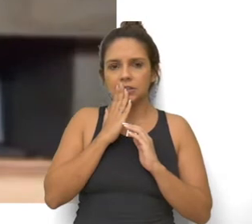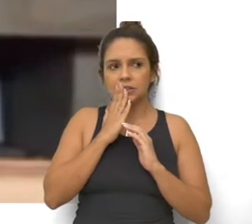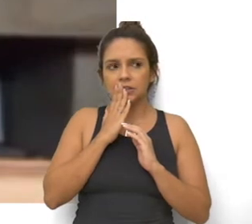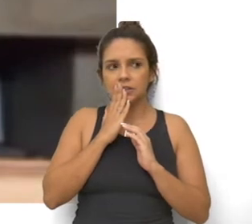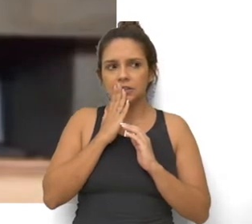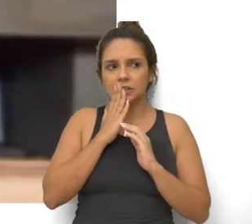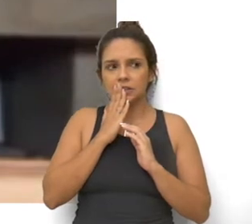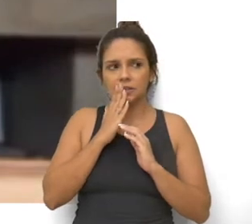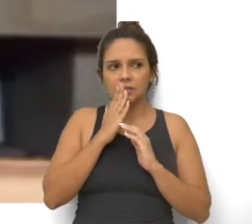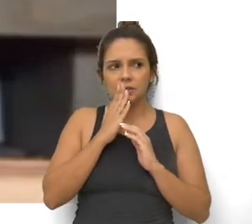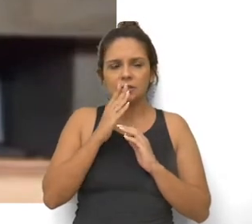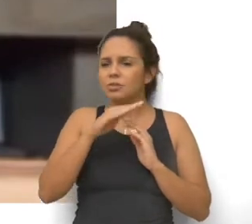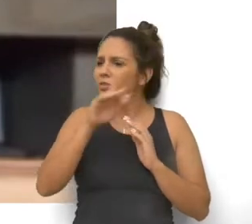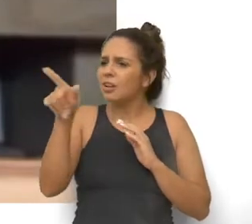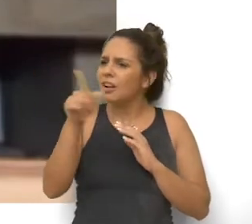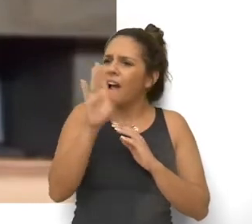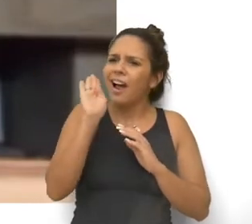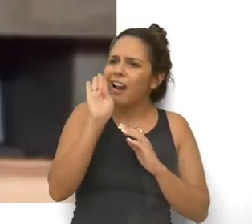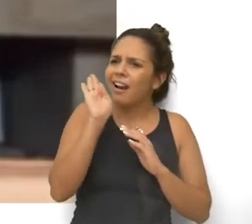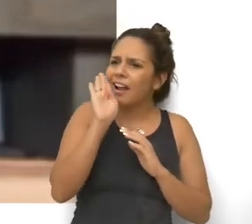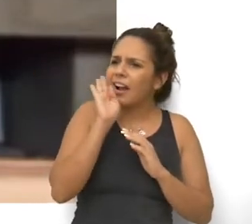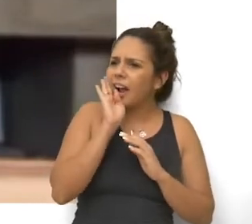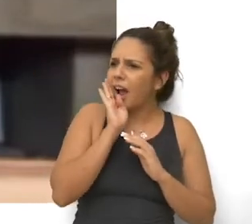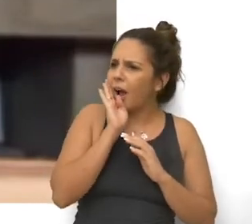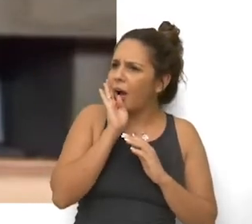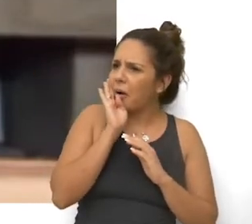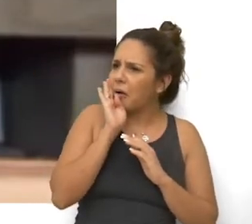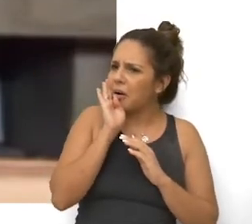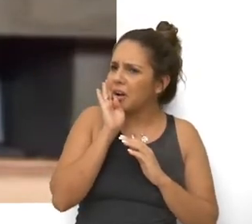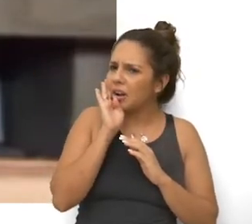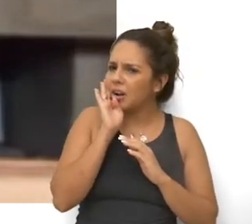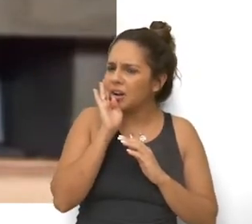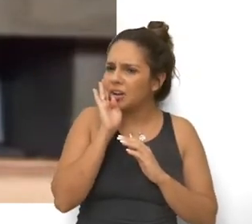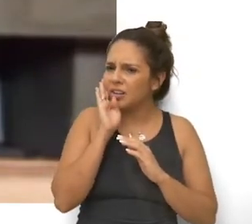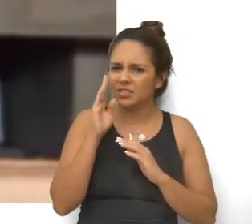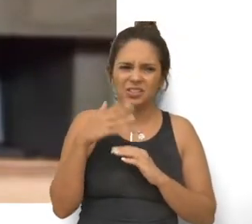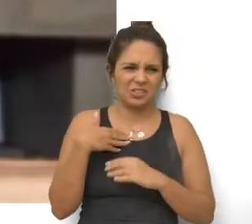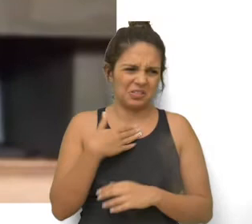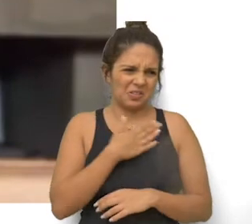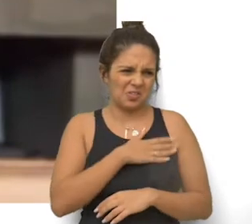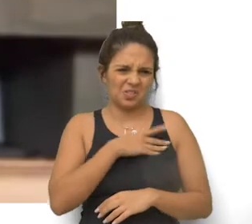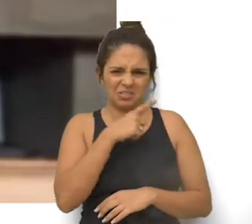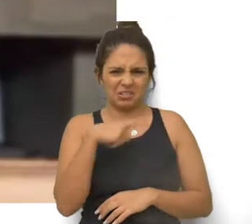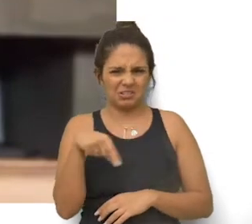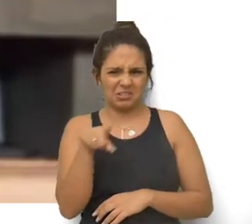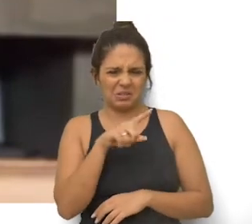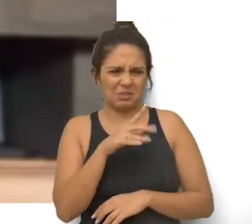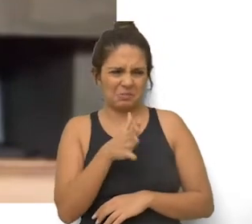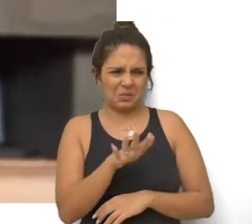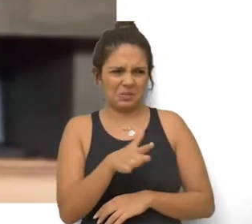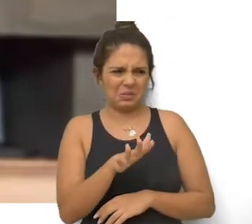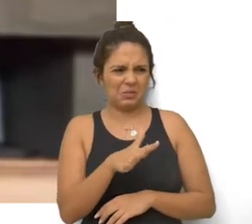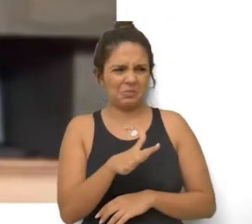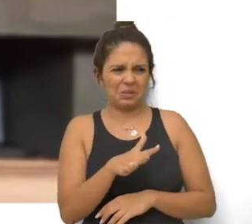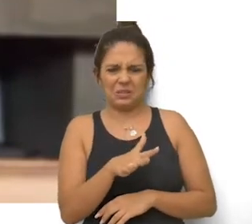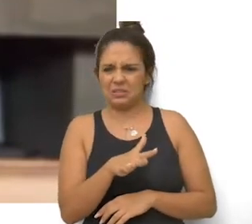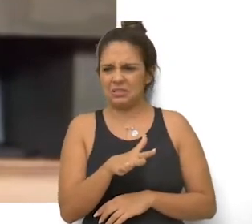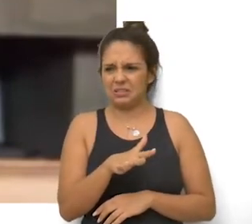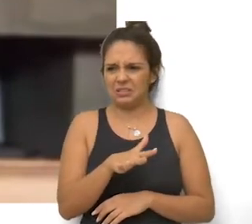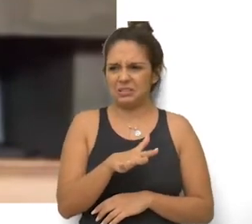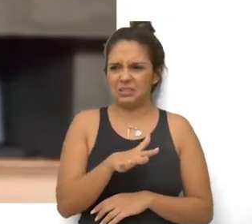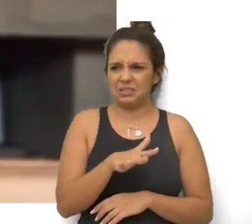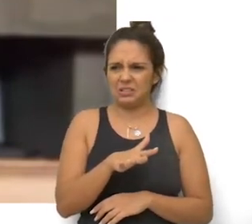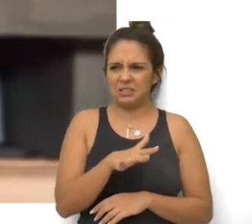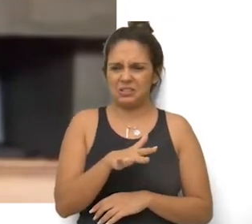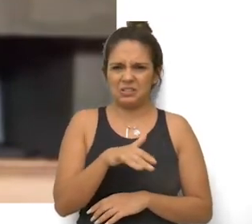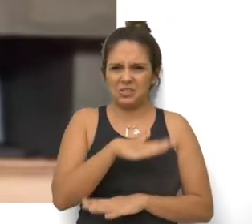São todos tão amáveis. E eu nem sequer estou gostando desse lugar. É